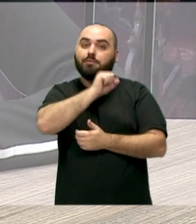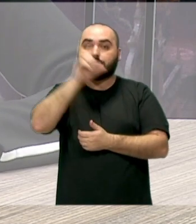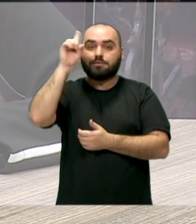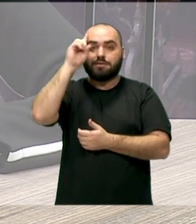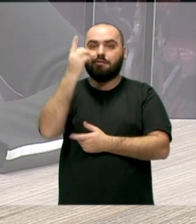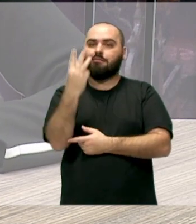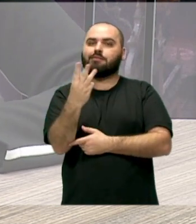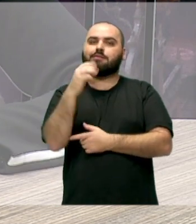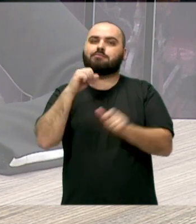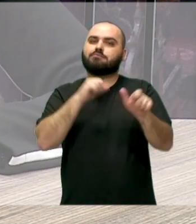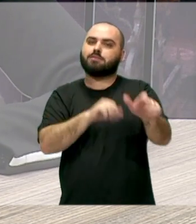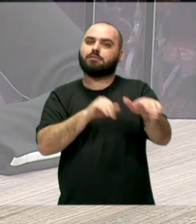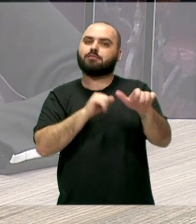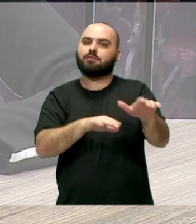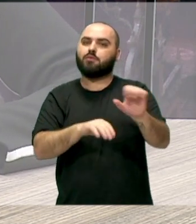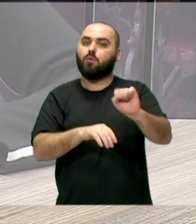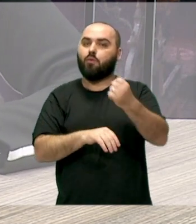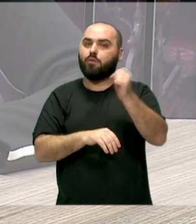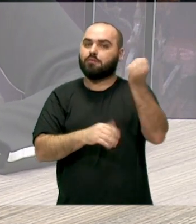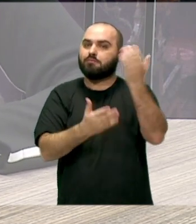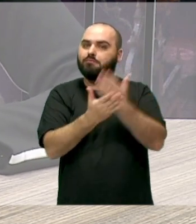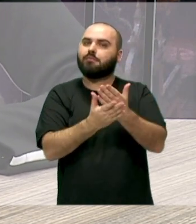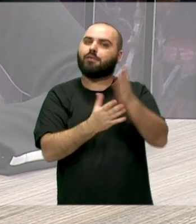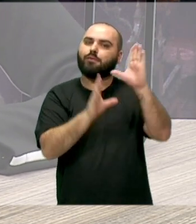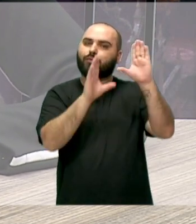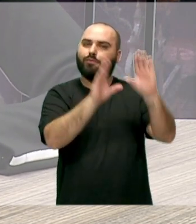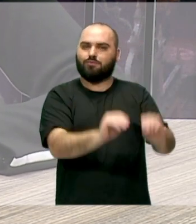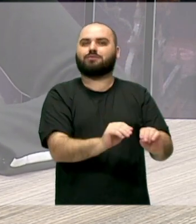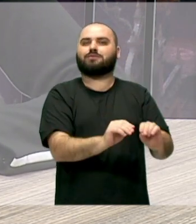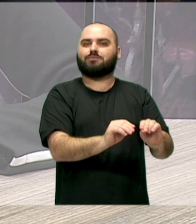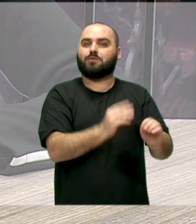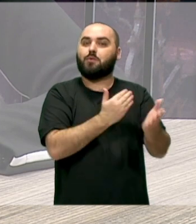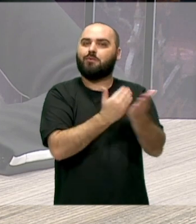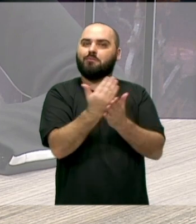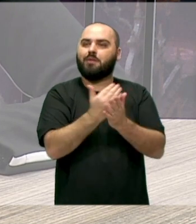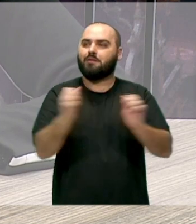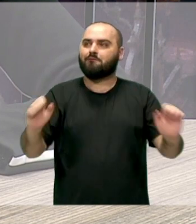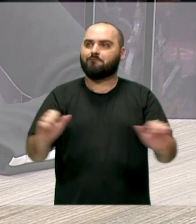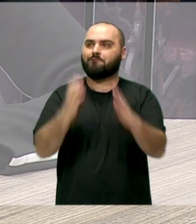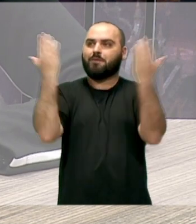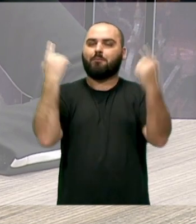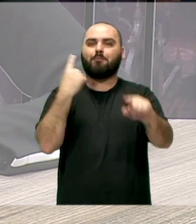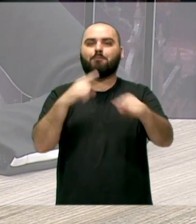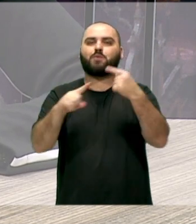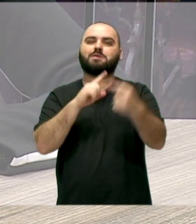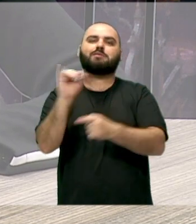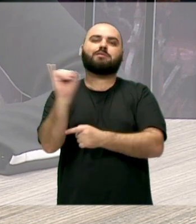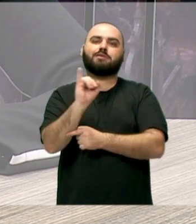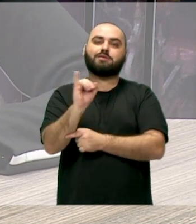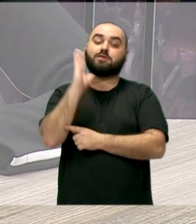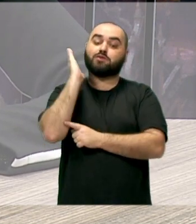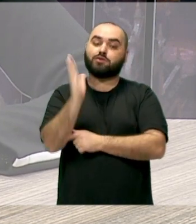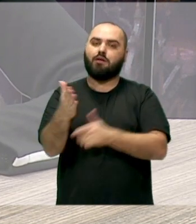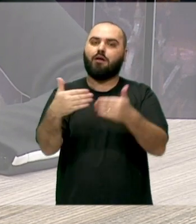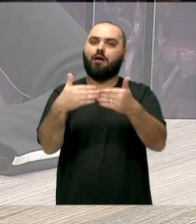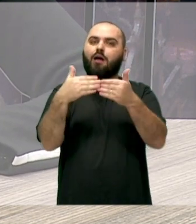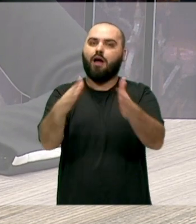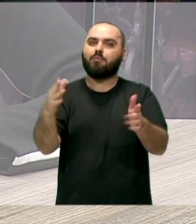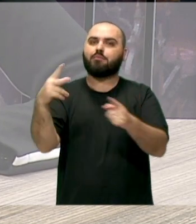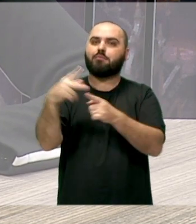de setembro, então às 8h30 da noite, começa o nosso Festival de Música de Itajaí com esse